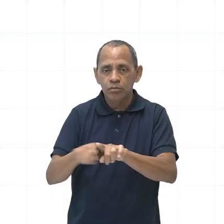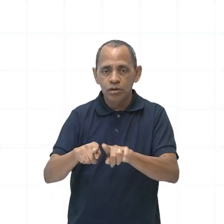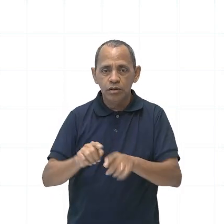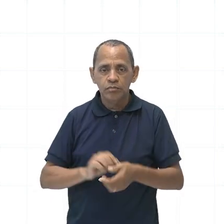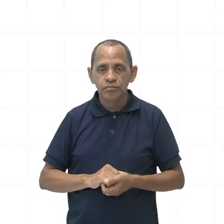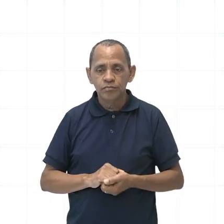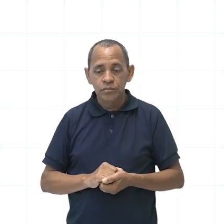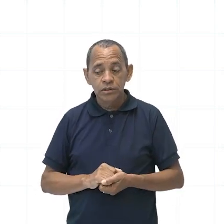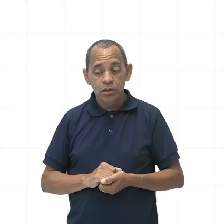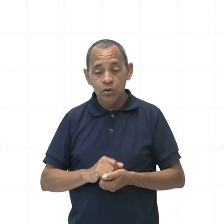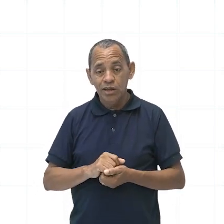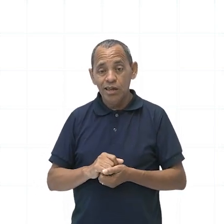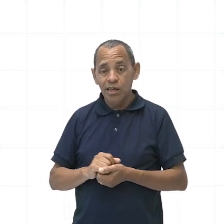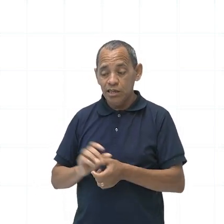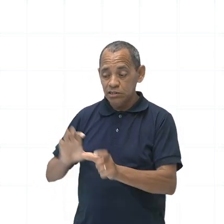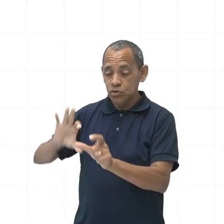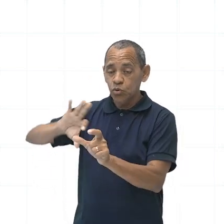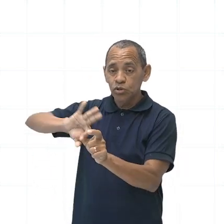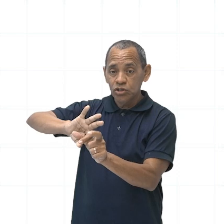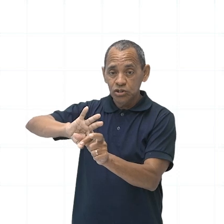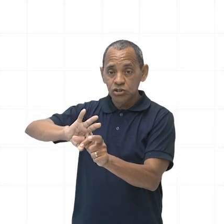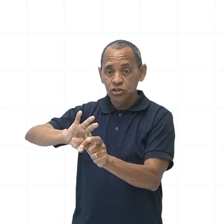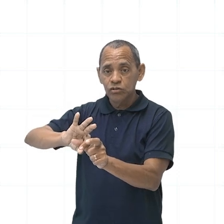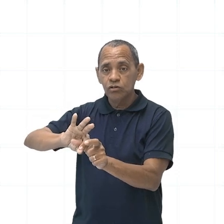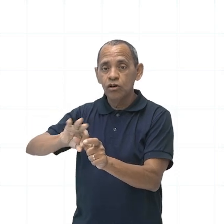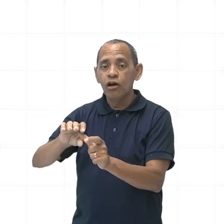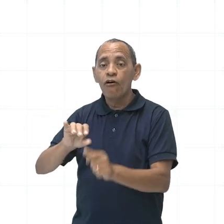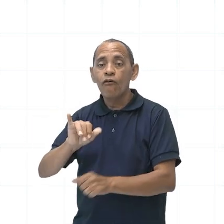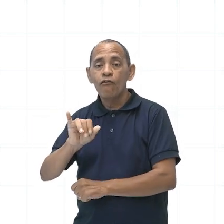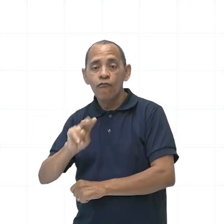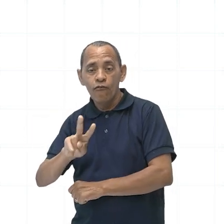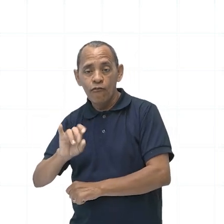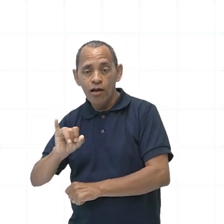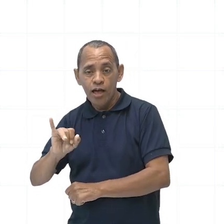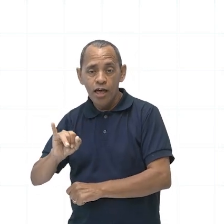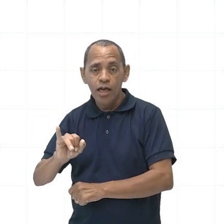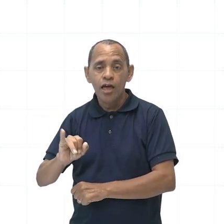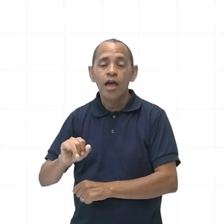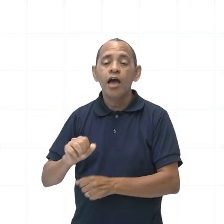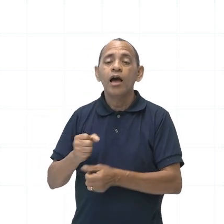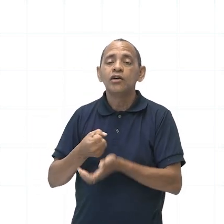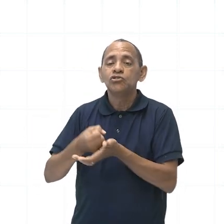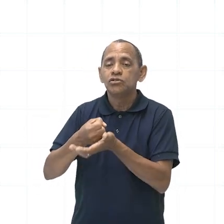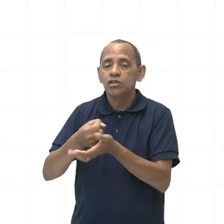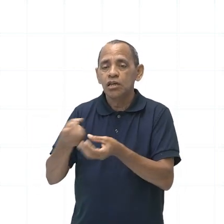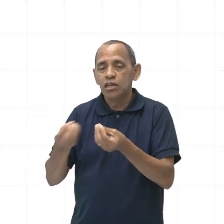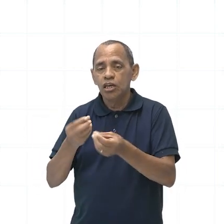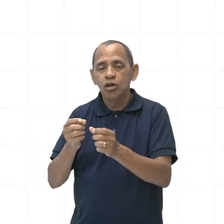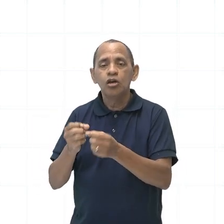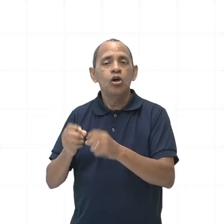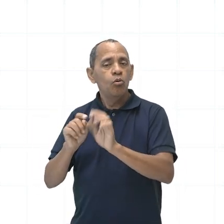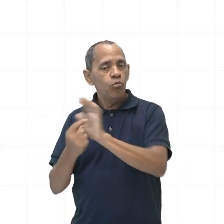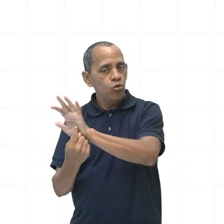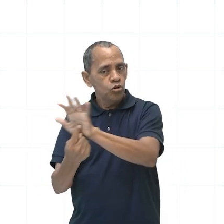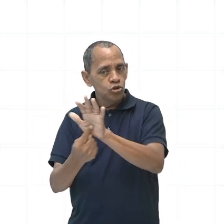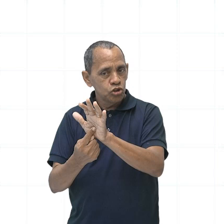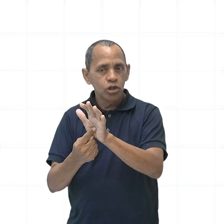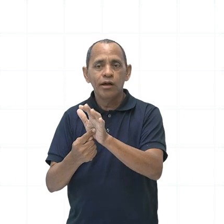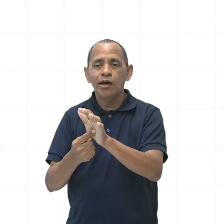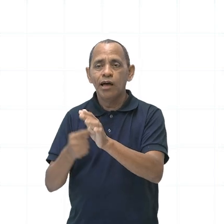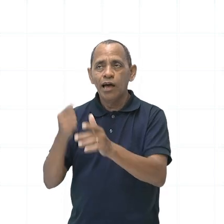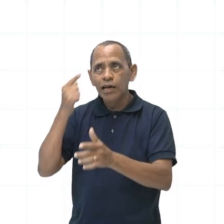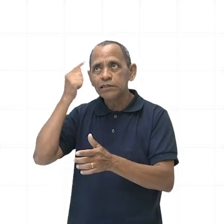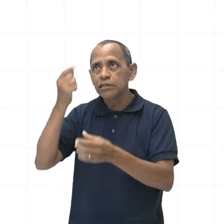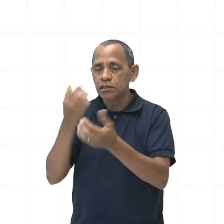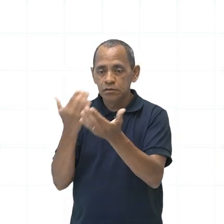o meu conectivo. E esse conectivo vai ajudar a introduzir uma oração que vai trazer a ideia